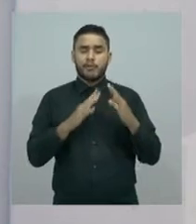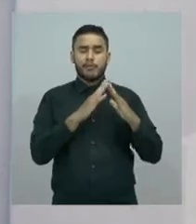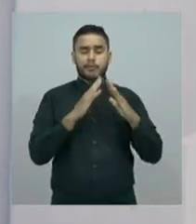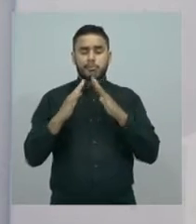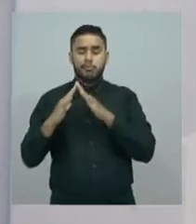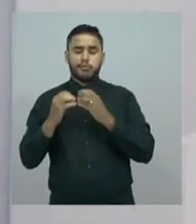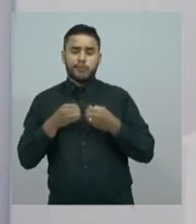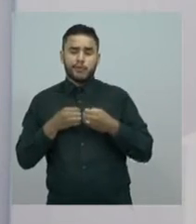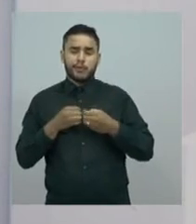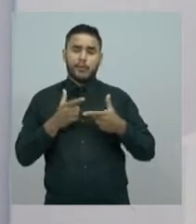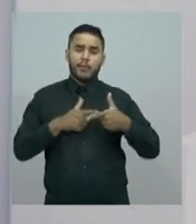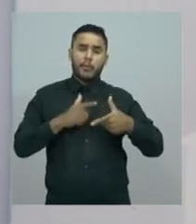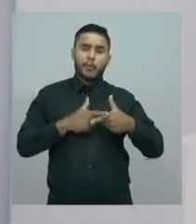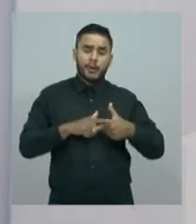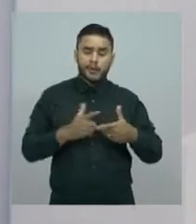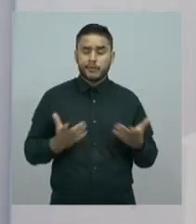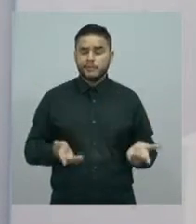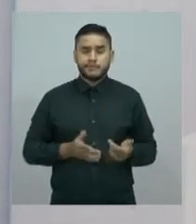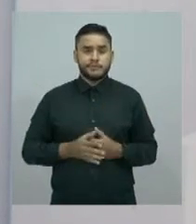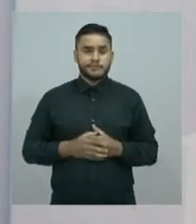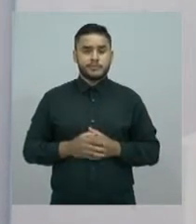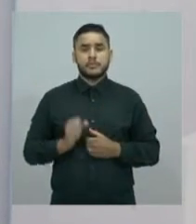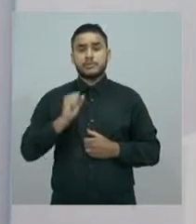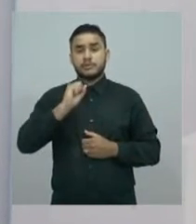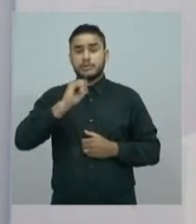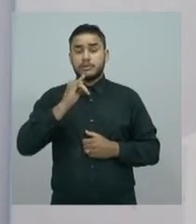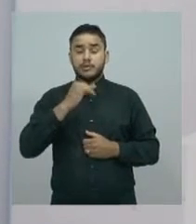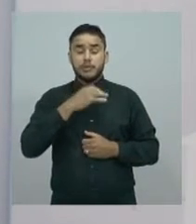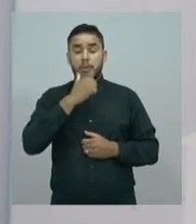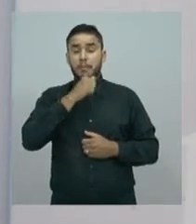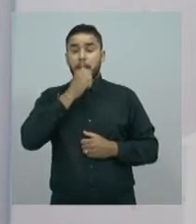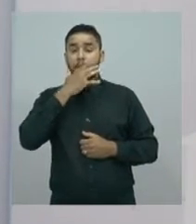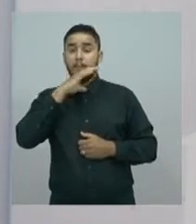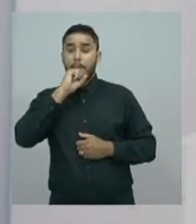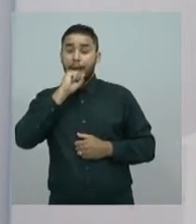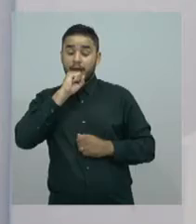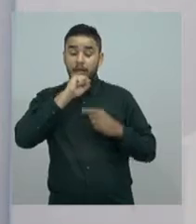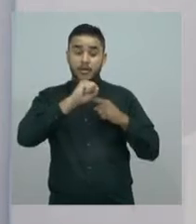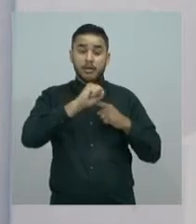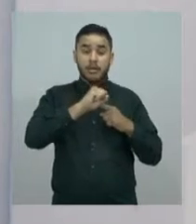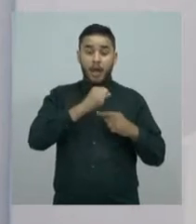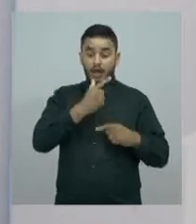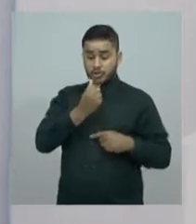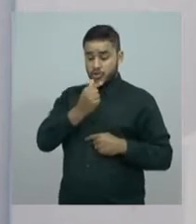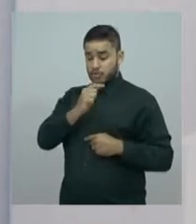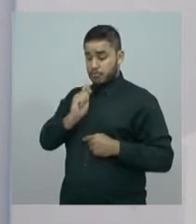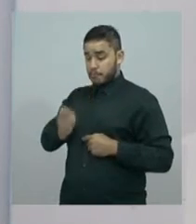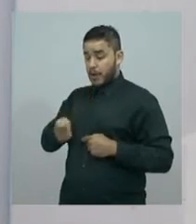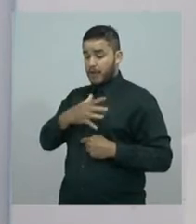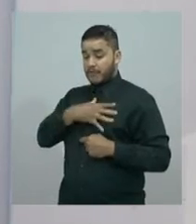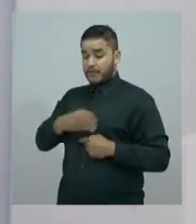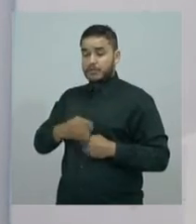vizinho, conflitos envolvendo pensão alimentícia, negação de paternidade,